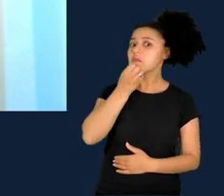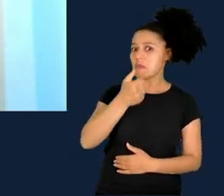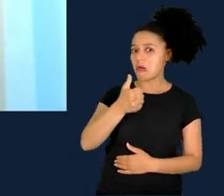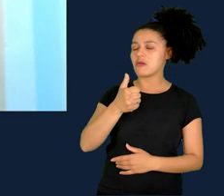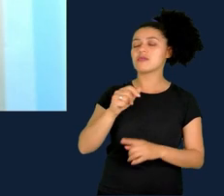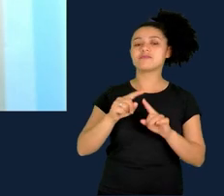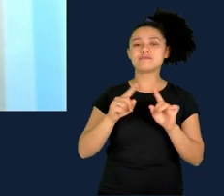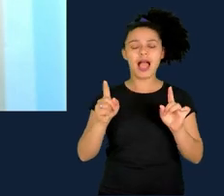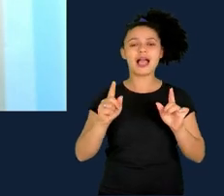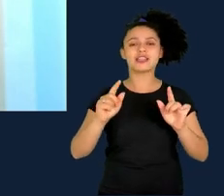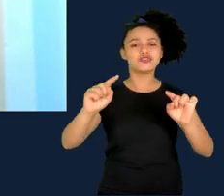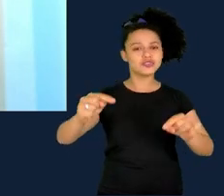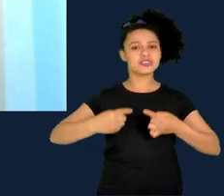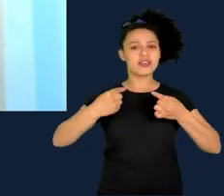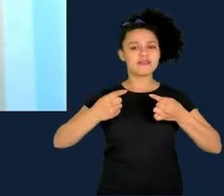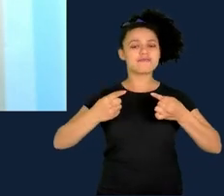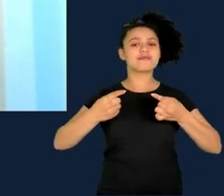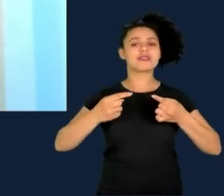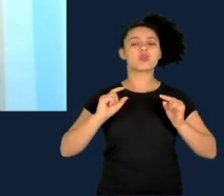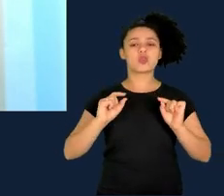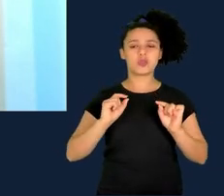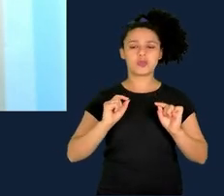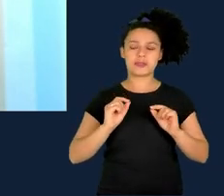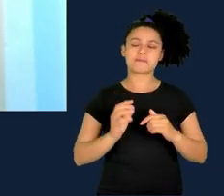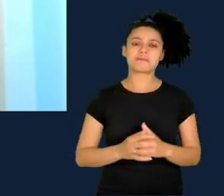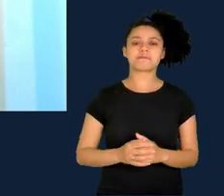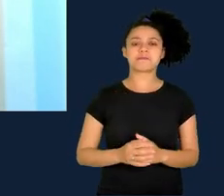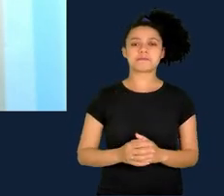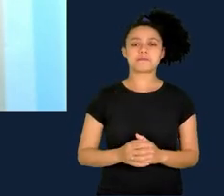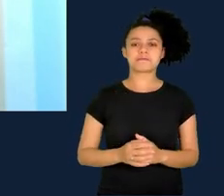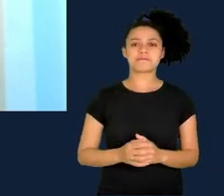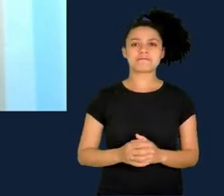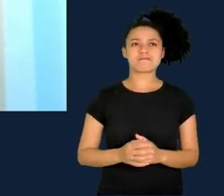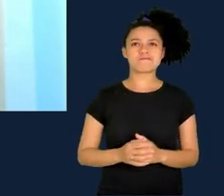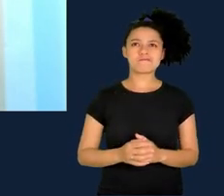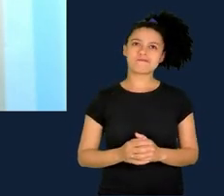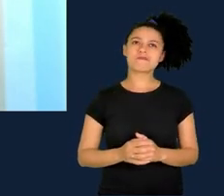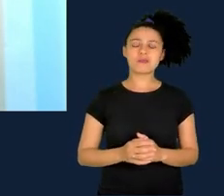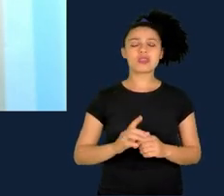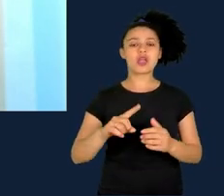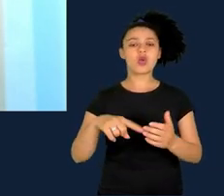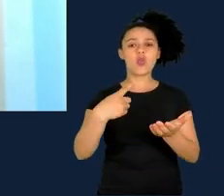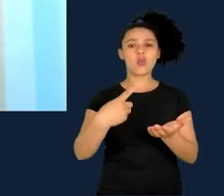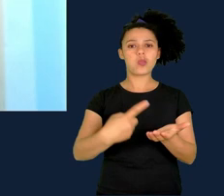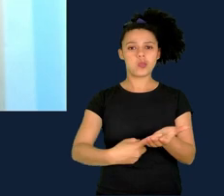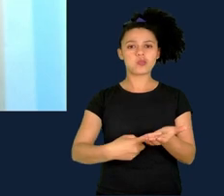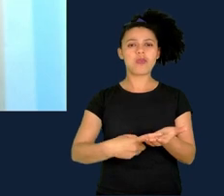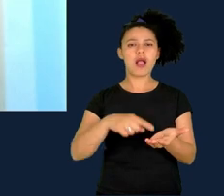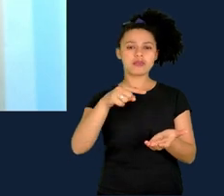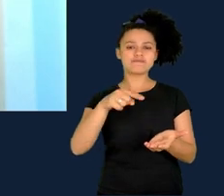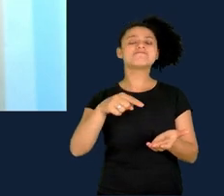mais desafiador ainda é que, além desses acordos serem firmados,